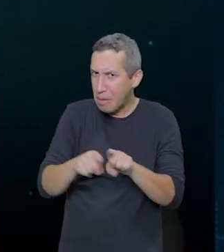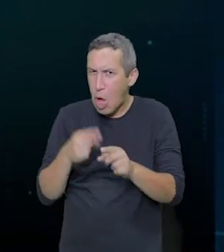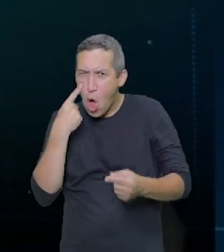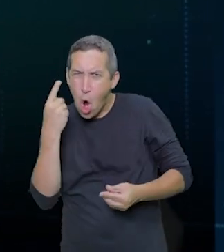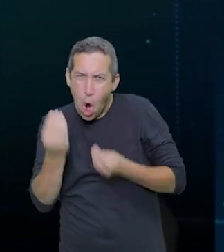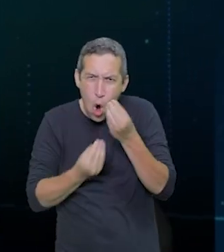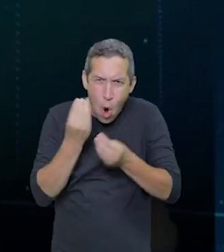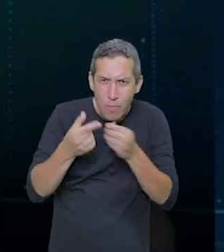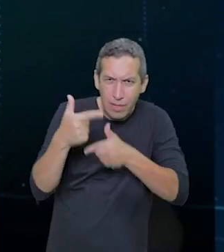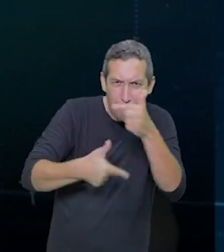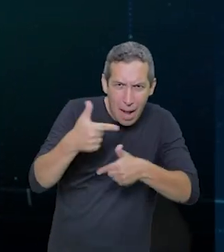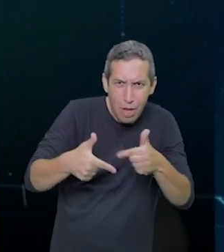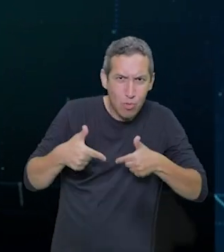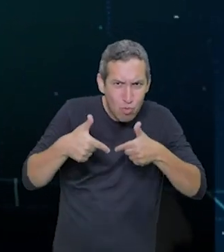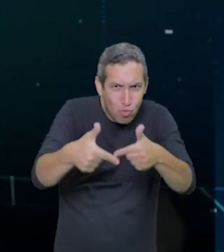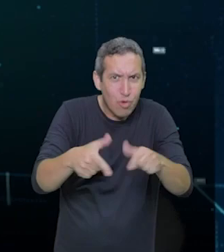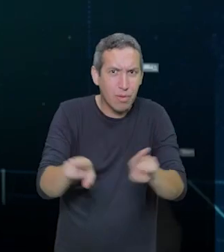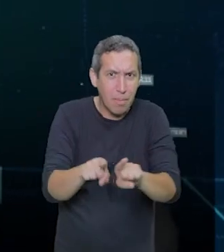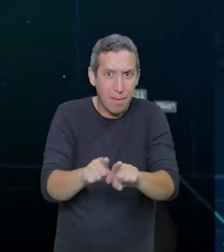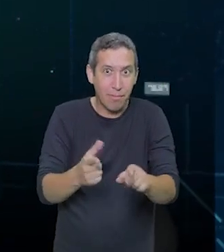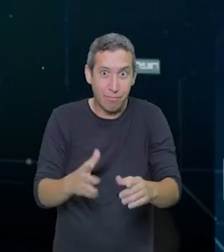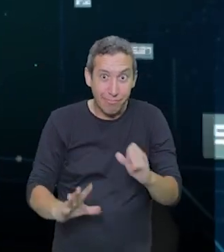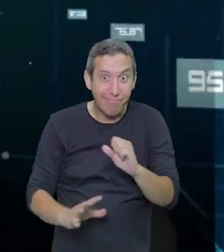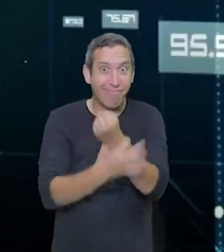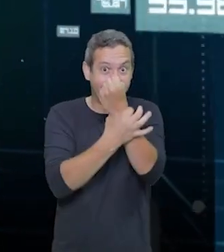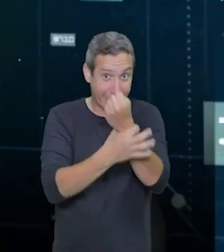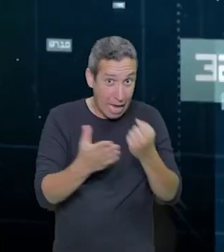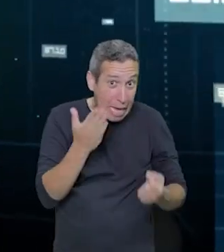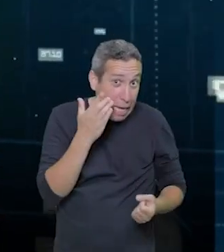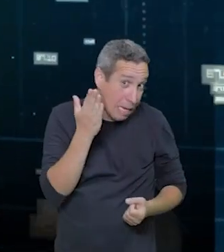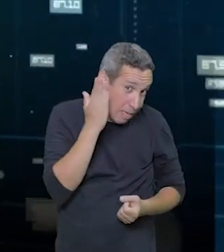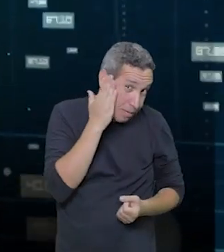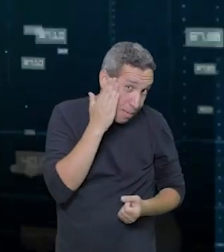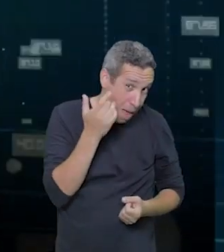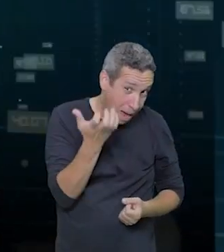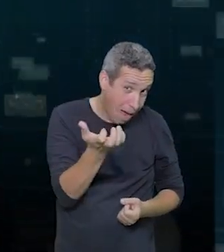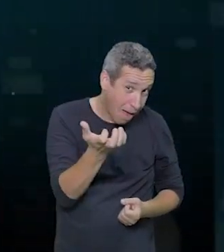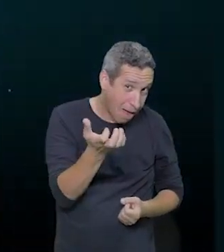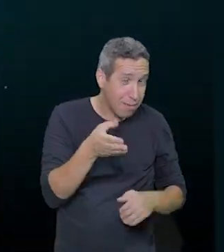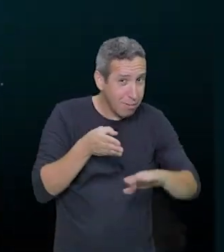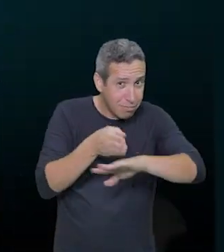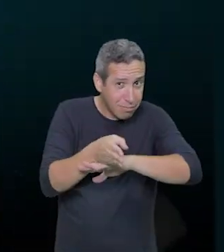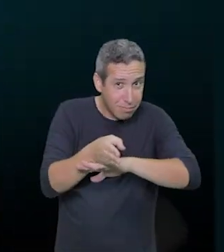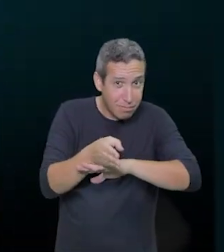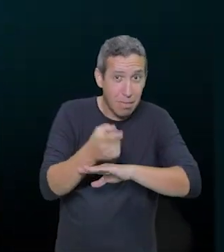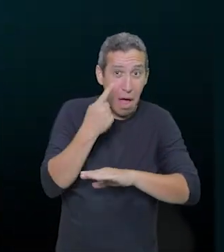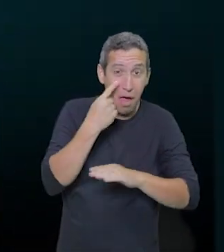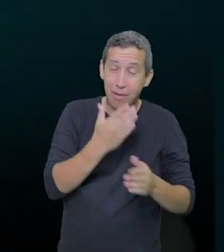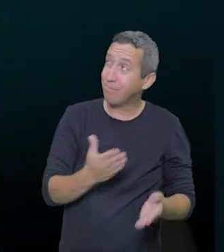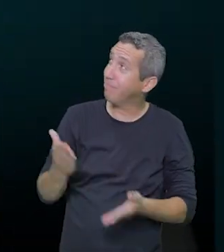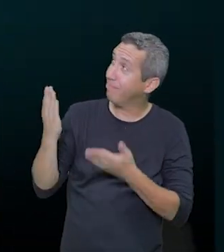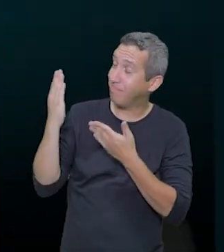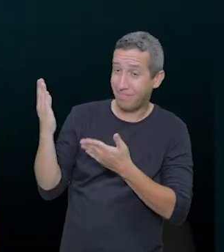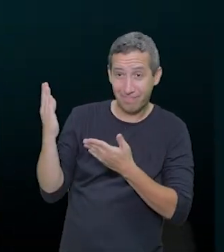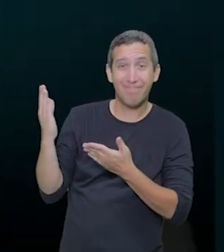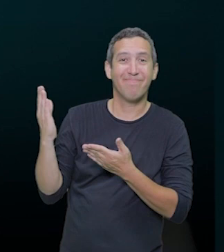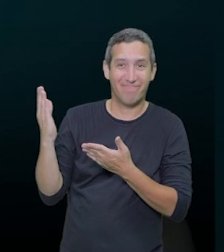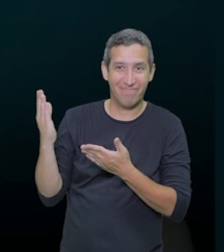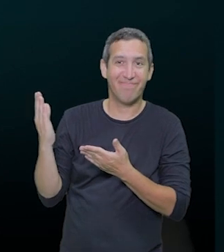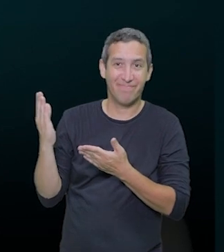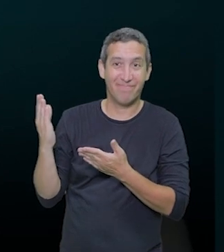Quer saber como o MPF está atuando para garantir o respeito à Lei Geral de Proteção de Dados? Acesse